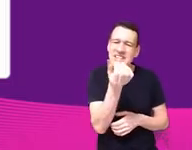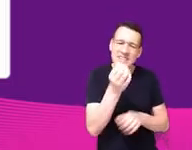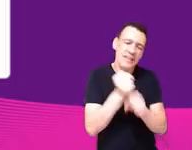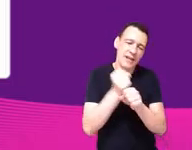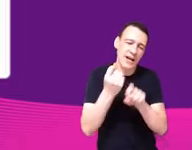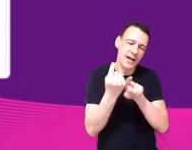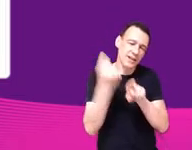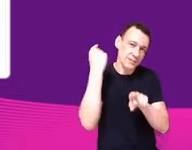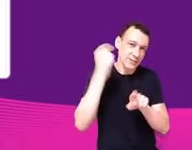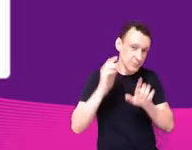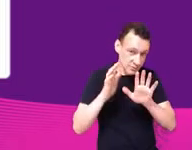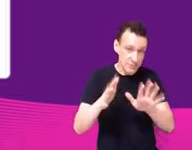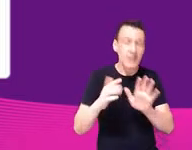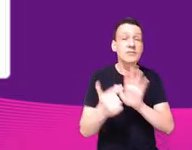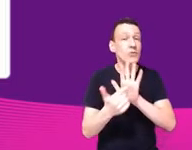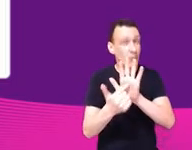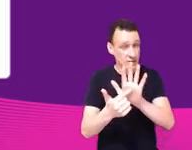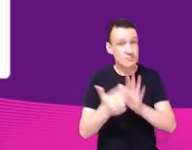ilustra esse transplante.